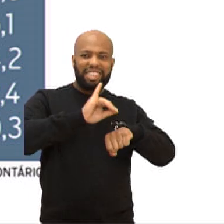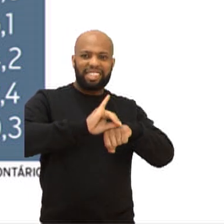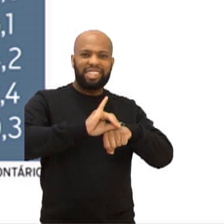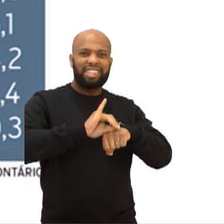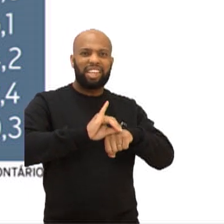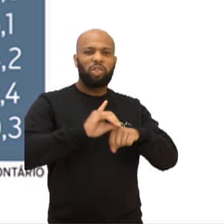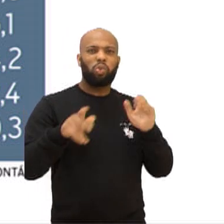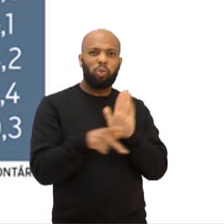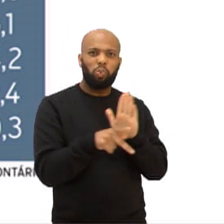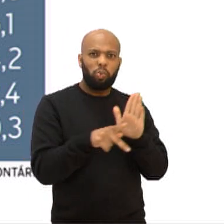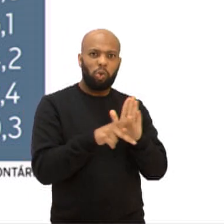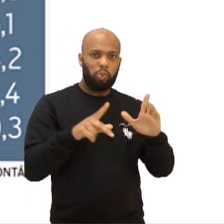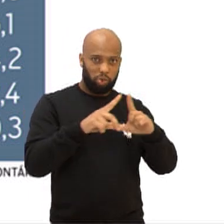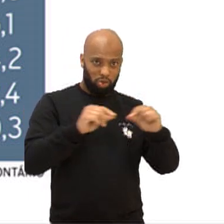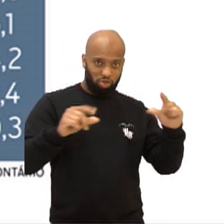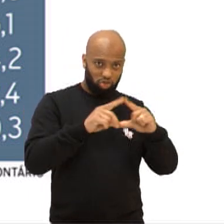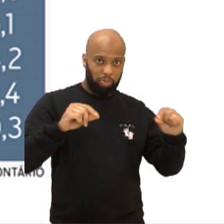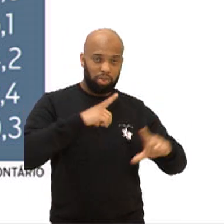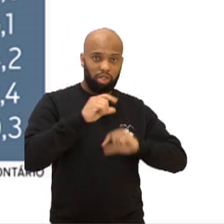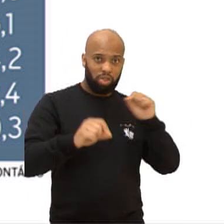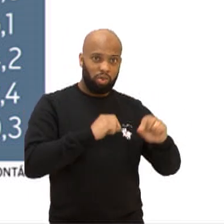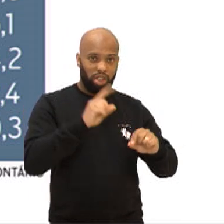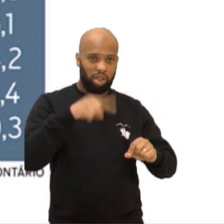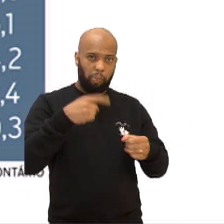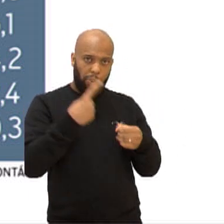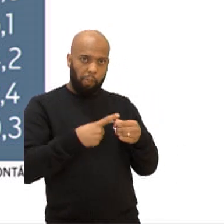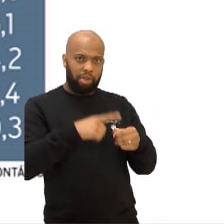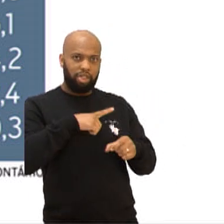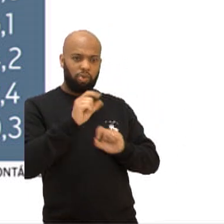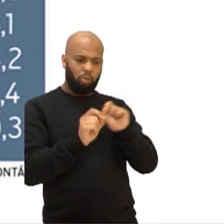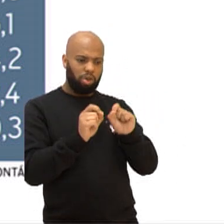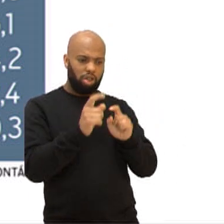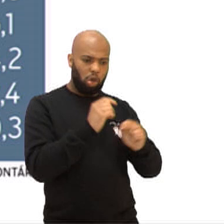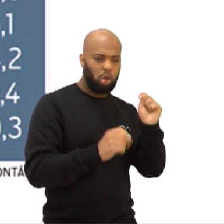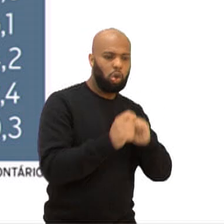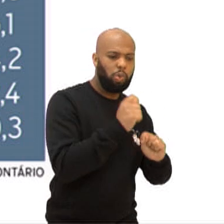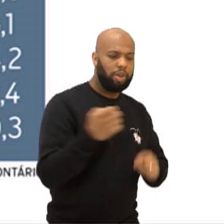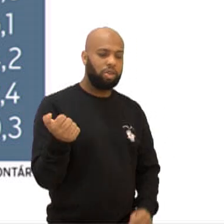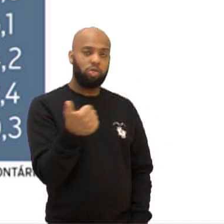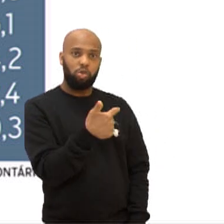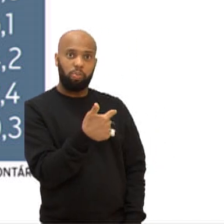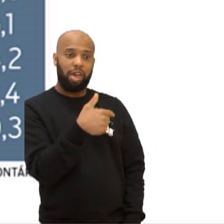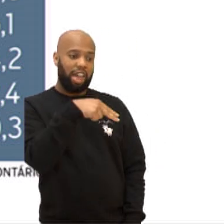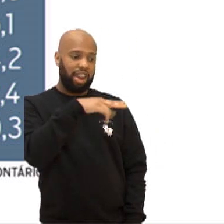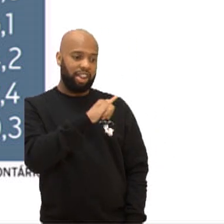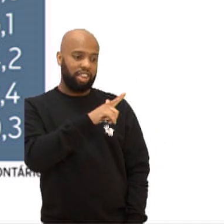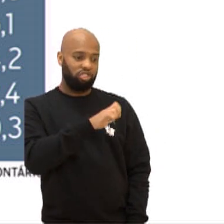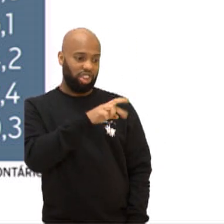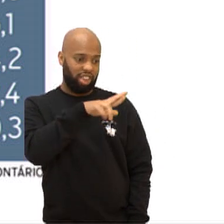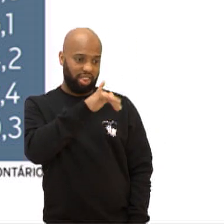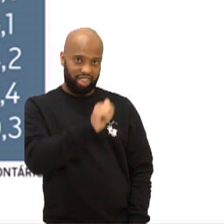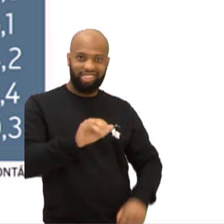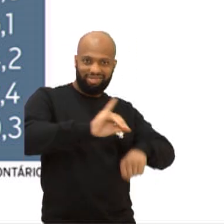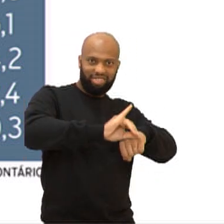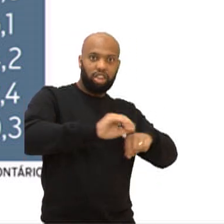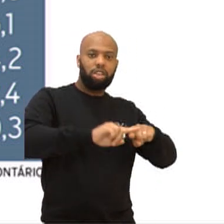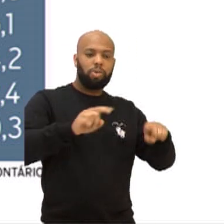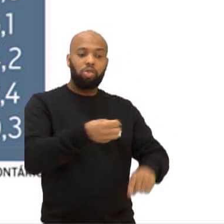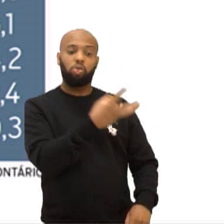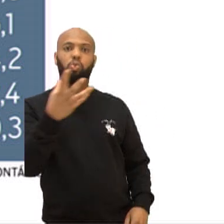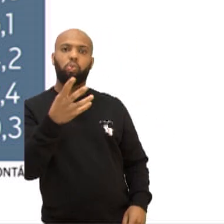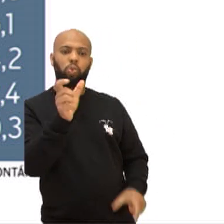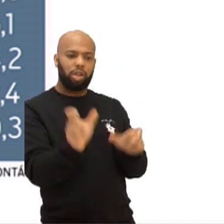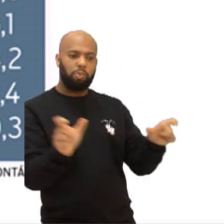uma perspectiva econômica muito maior do que a cidade de Lagos, na Nigéria. Mas olha a quantidade de